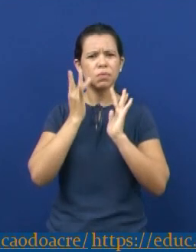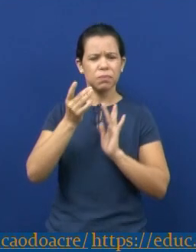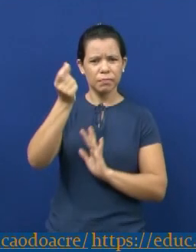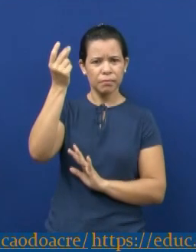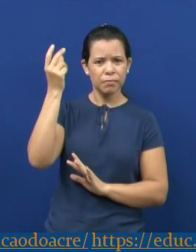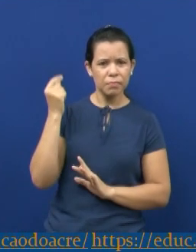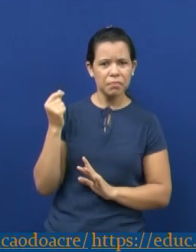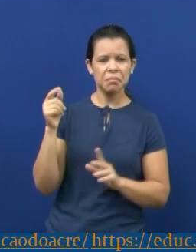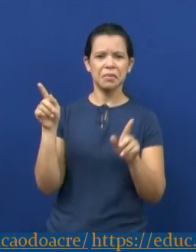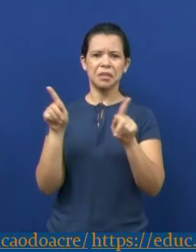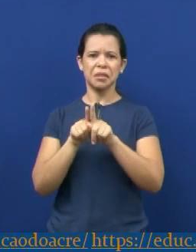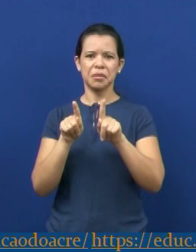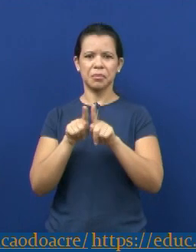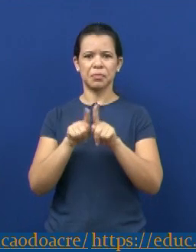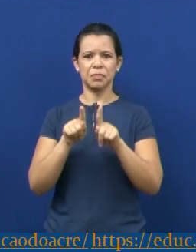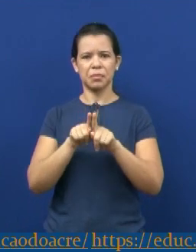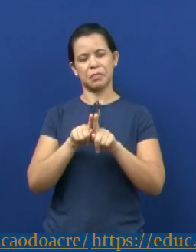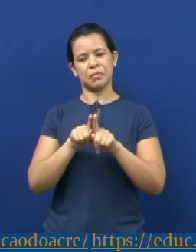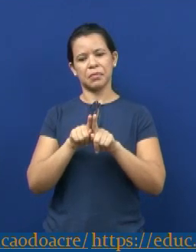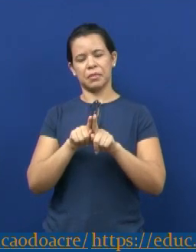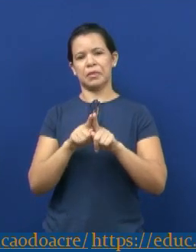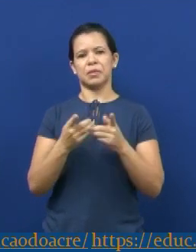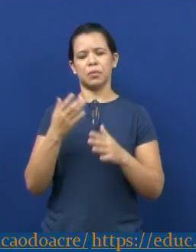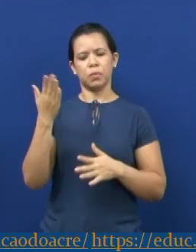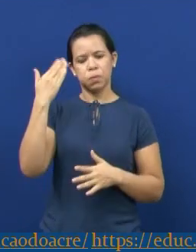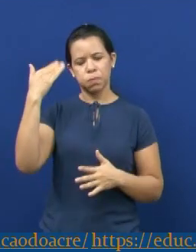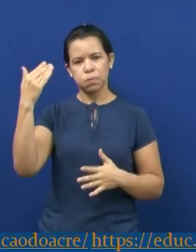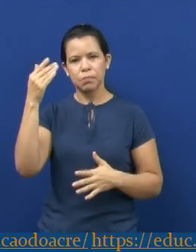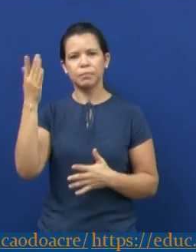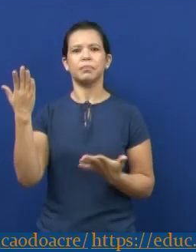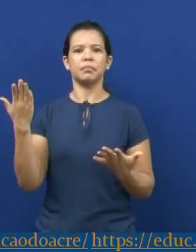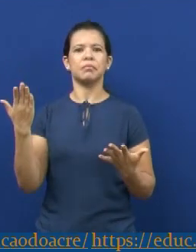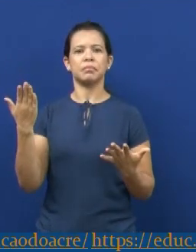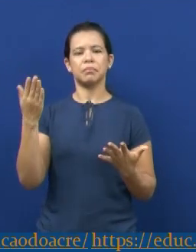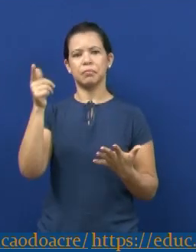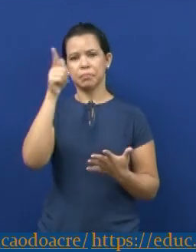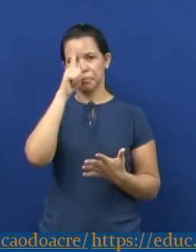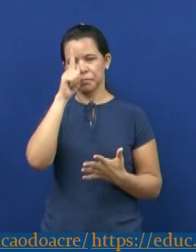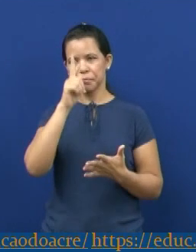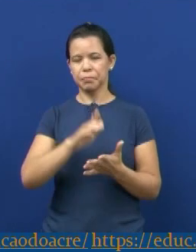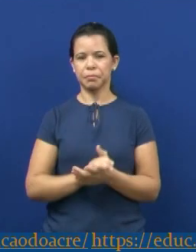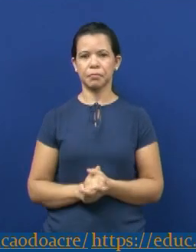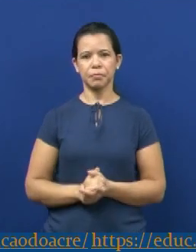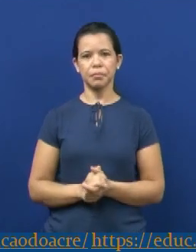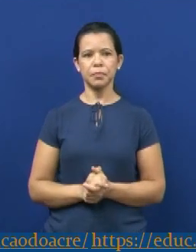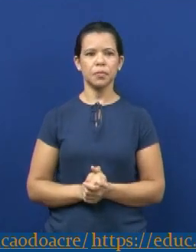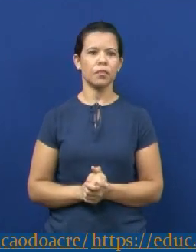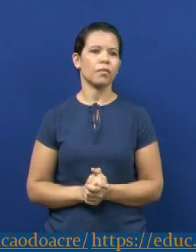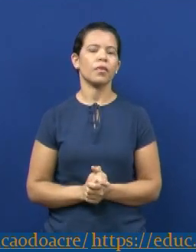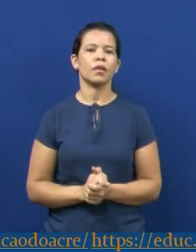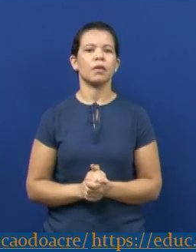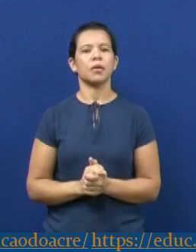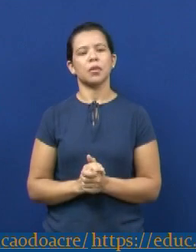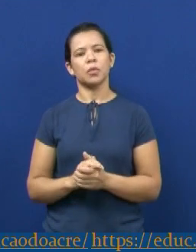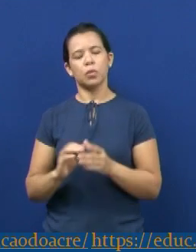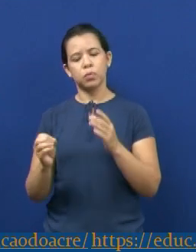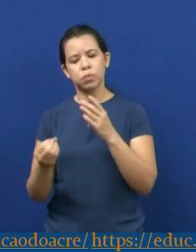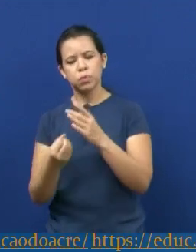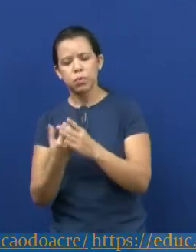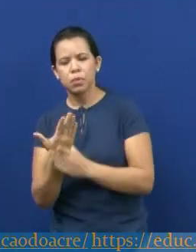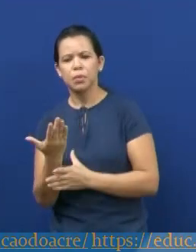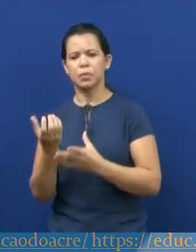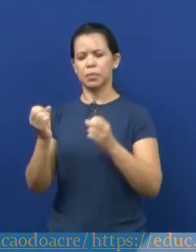apogeu dessa civilização a partir do século 5 antes de cristo esses acessórios tiveram origem nas festas dionisíacas